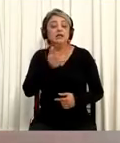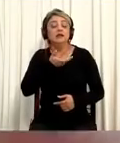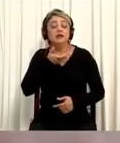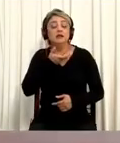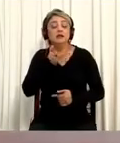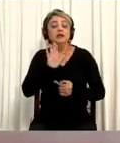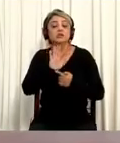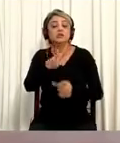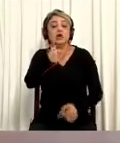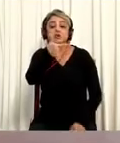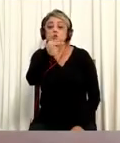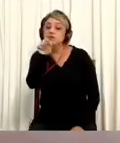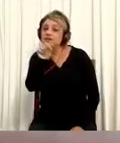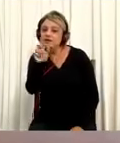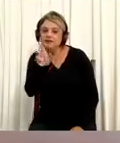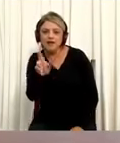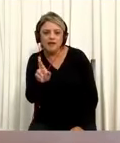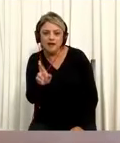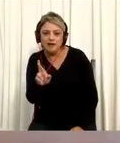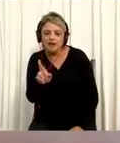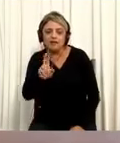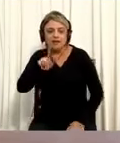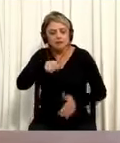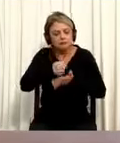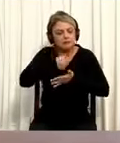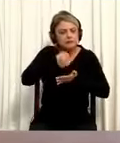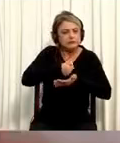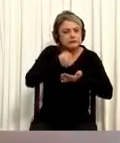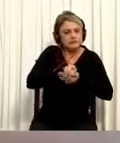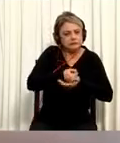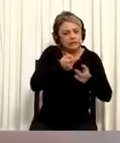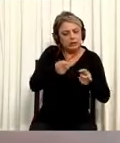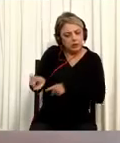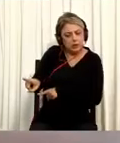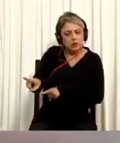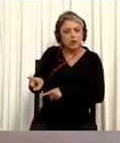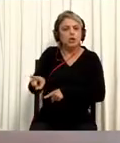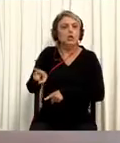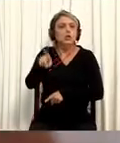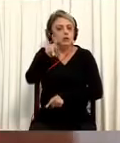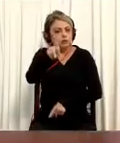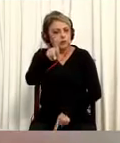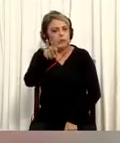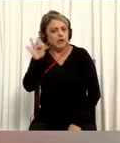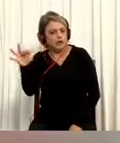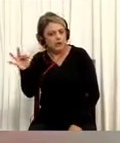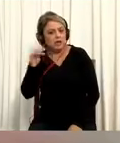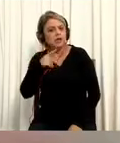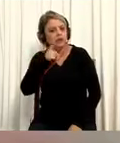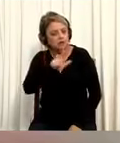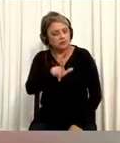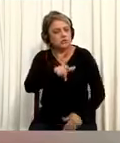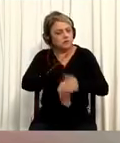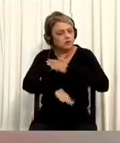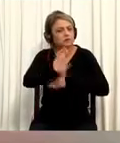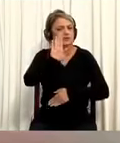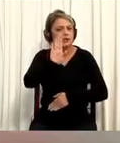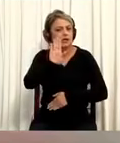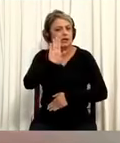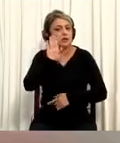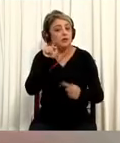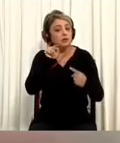que seria só de R$200, depois de muita luta da oposição, principalmente do Partido dos Trabalhadores, nós conseguimos avançar, né? E